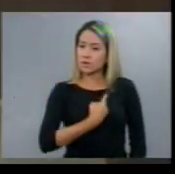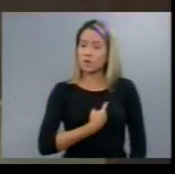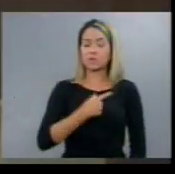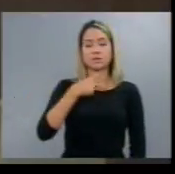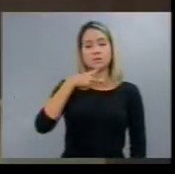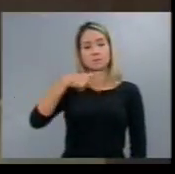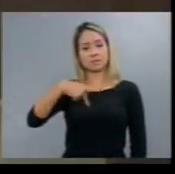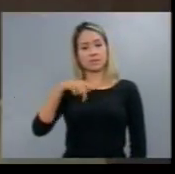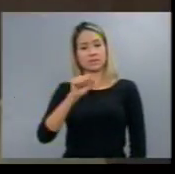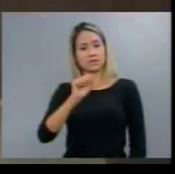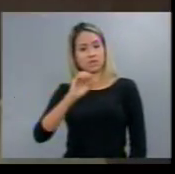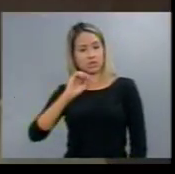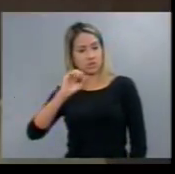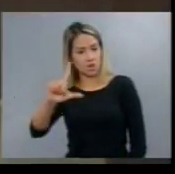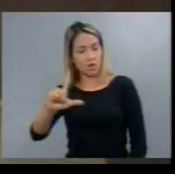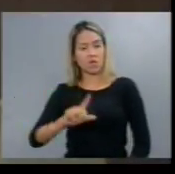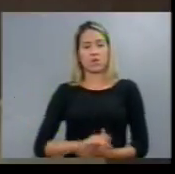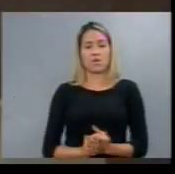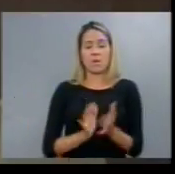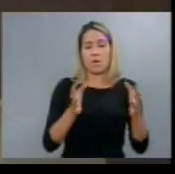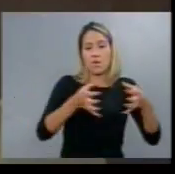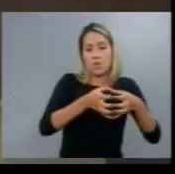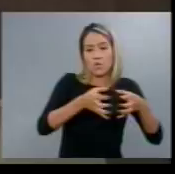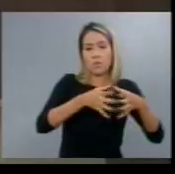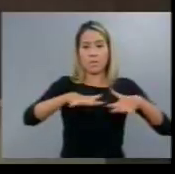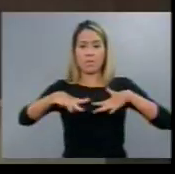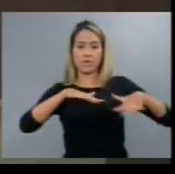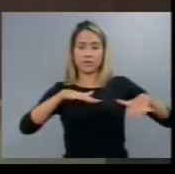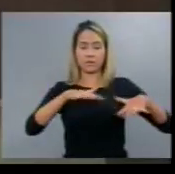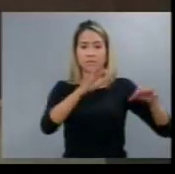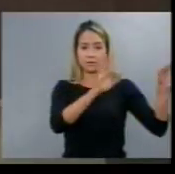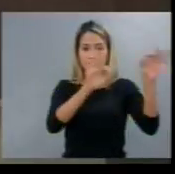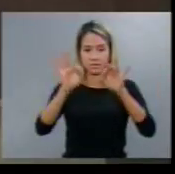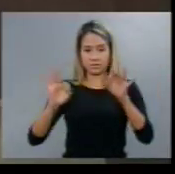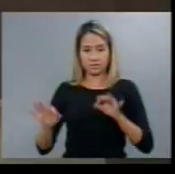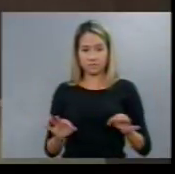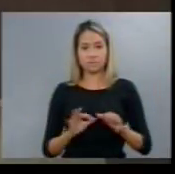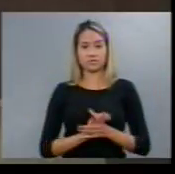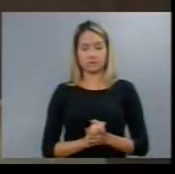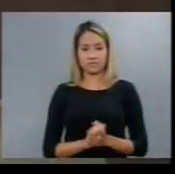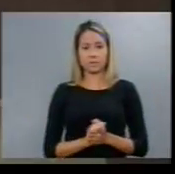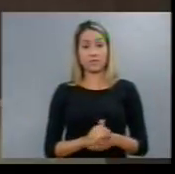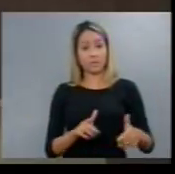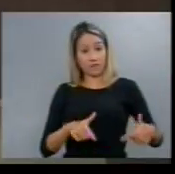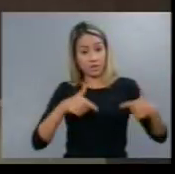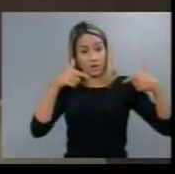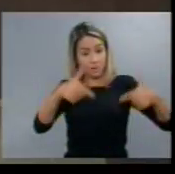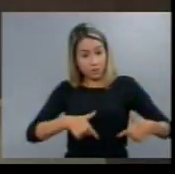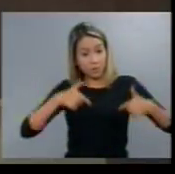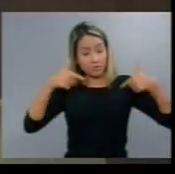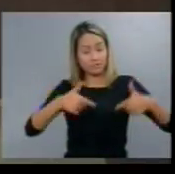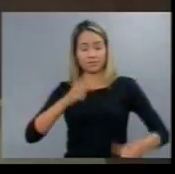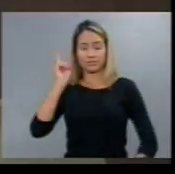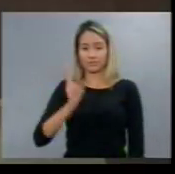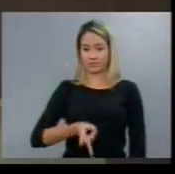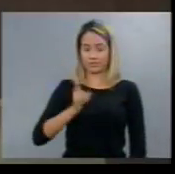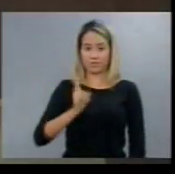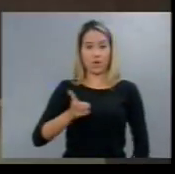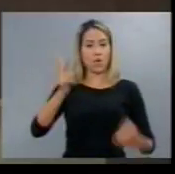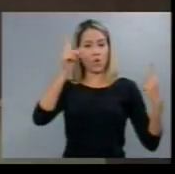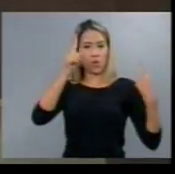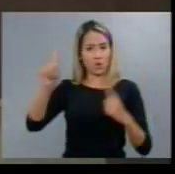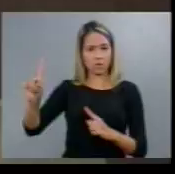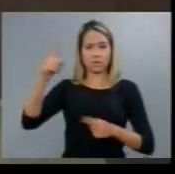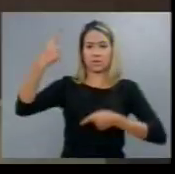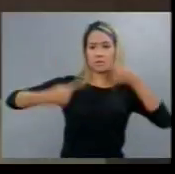aqueles movimentos sociais organizados em várias frentes hoje, obviamente, lutando, inclusive, contra esta